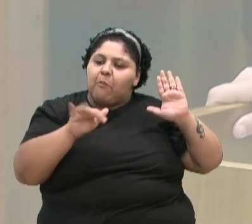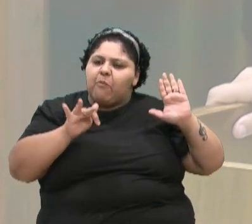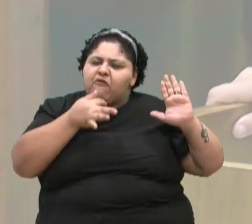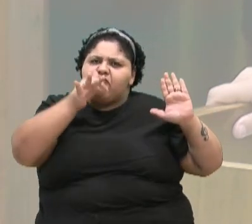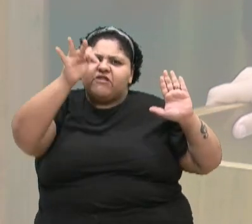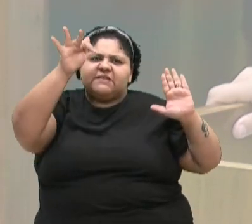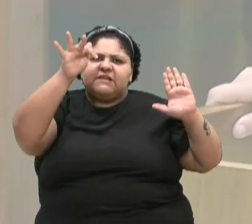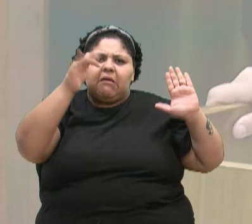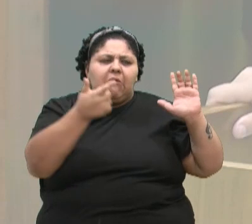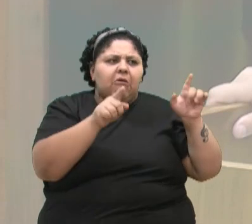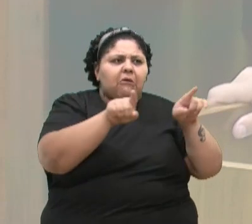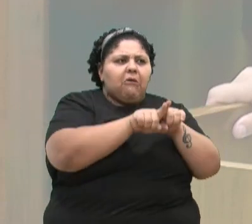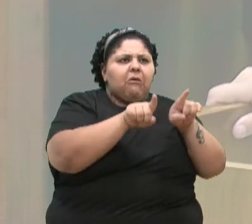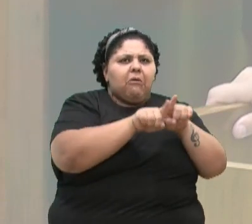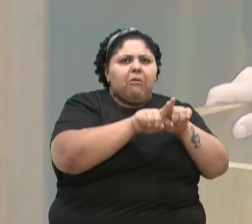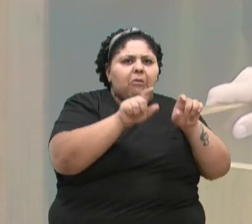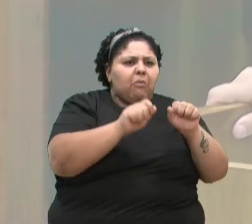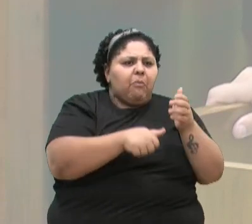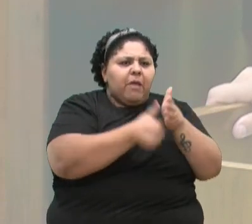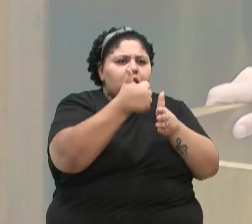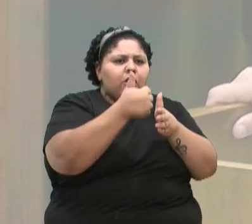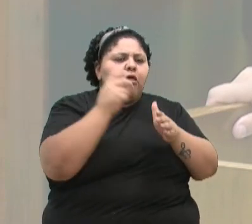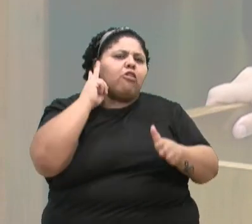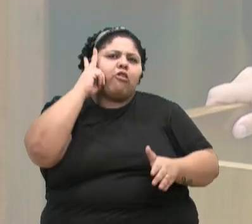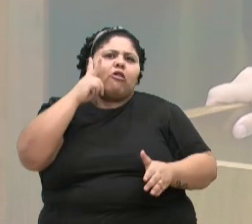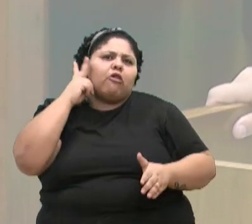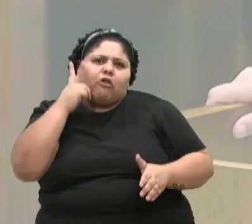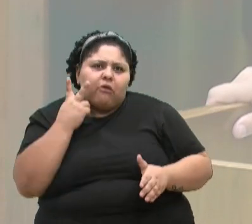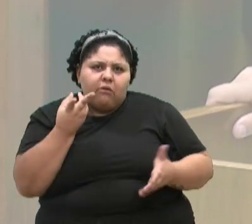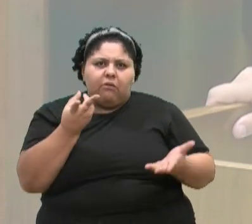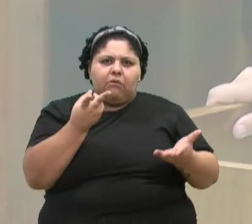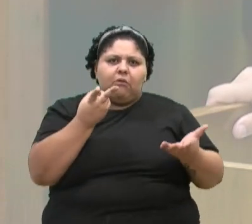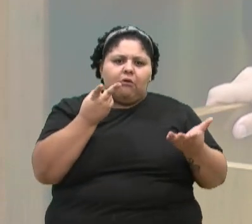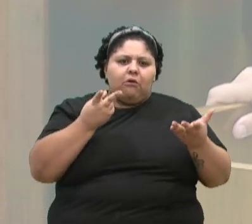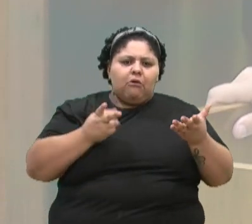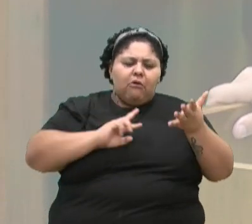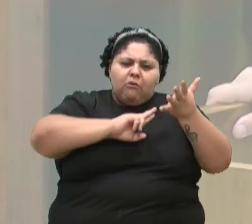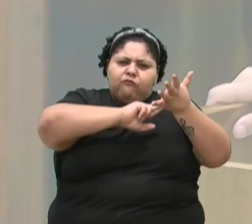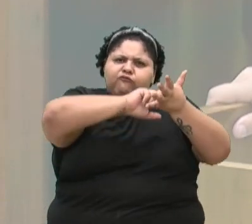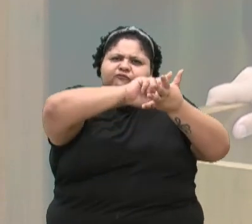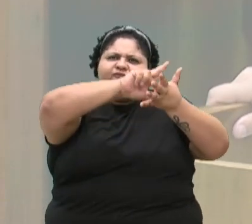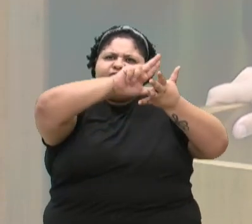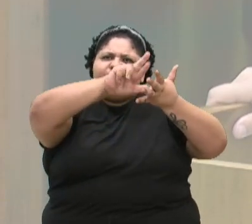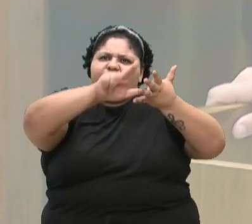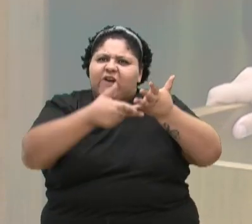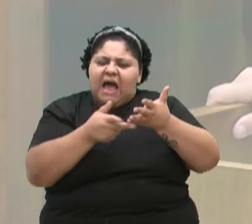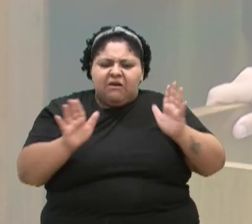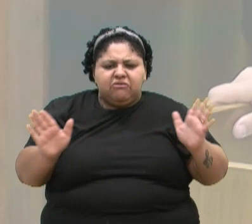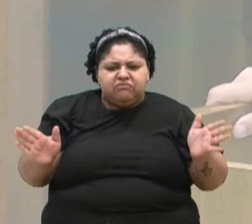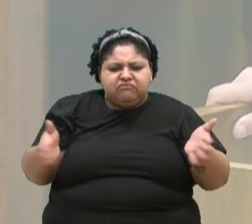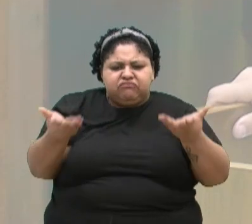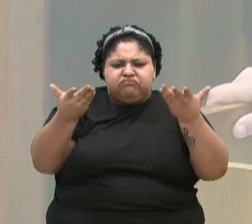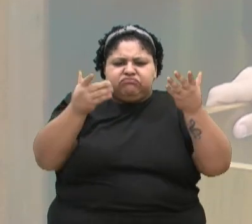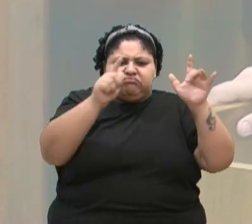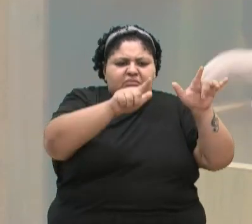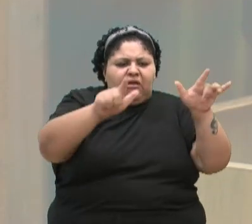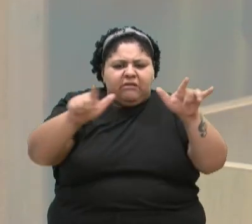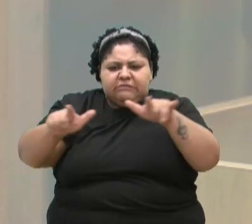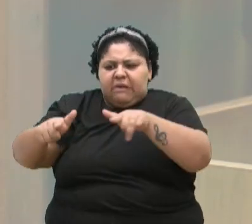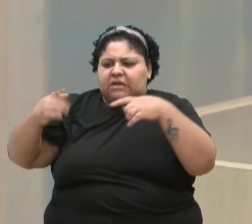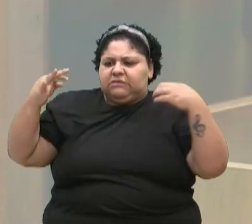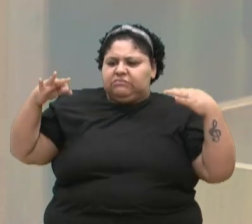Web Check-in, com reconhecimento facial, o manual de operações durante a pandemia de Covid, espaços artísticos e de